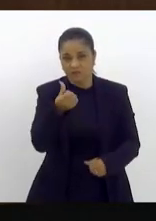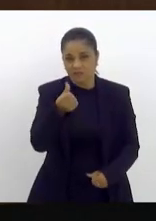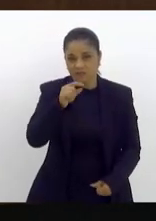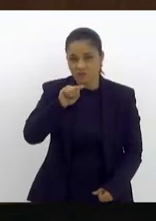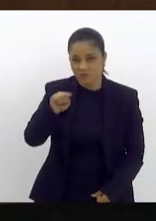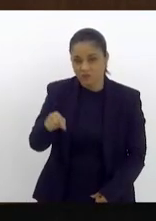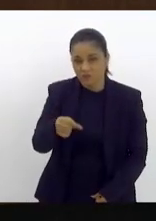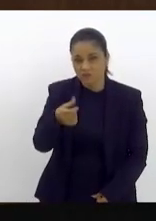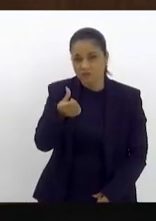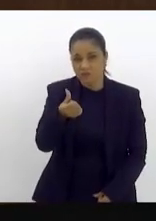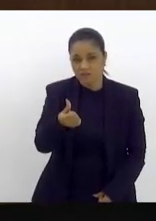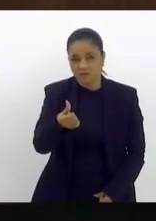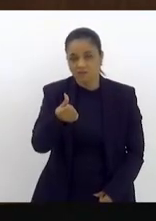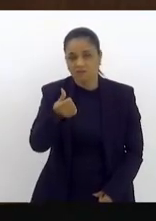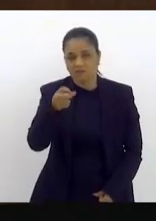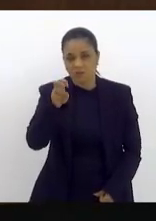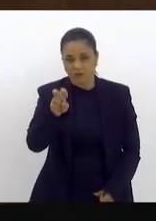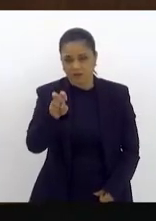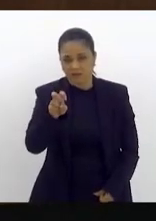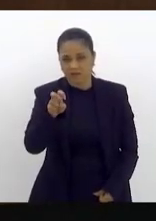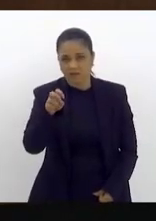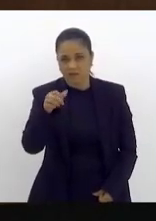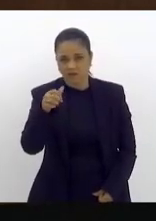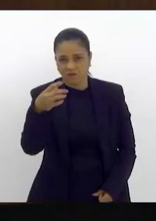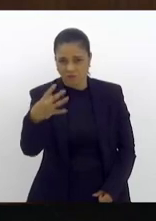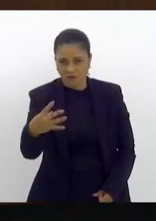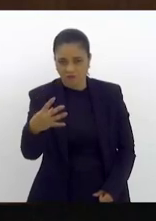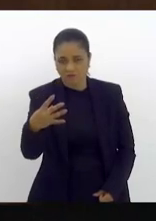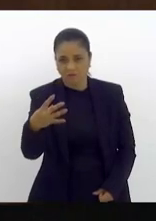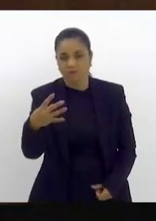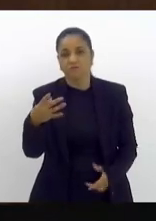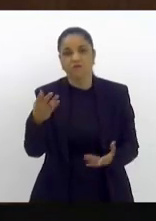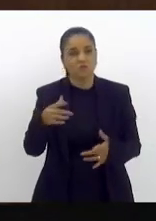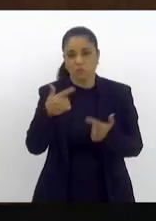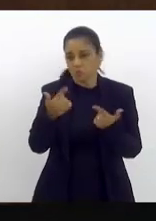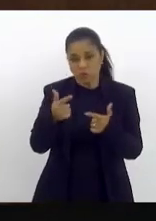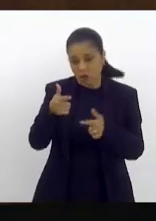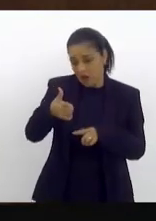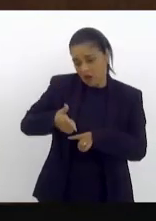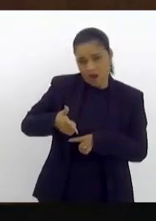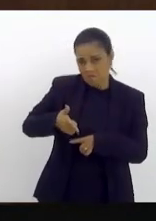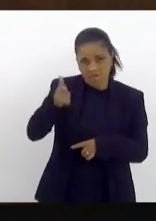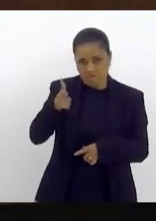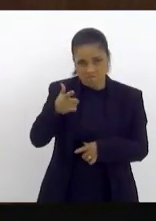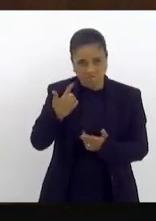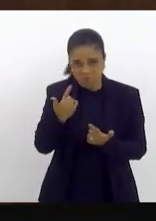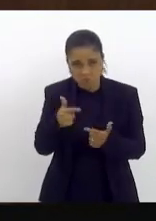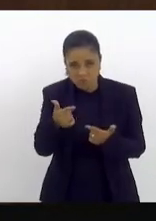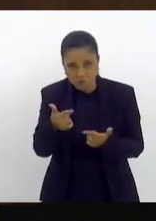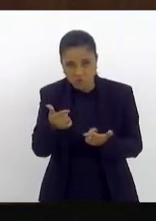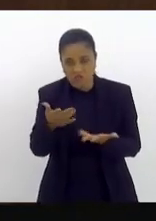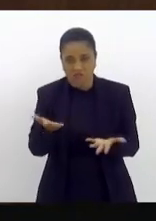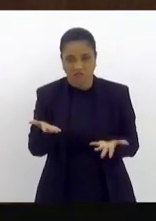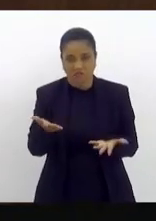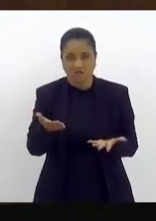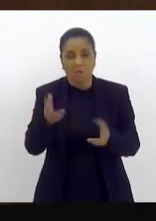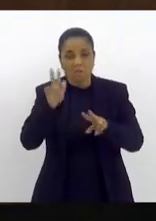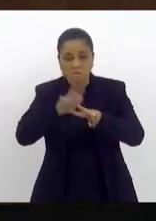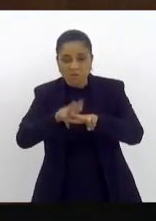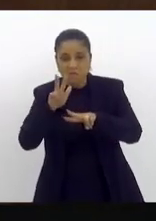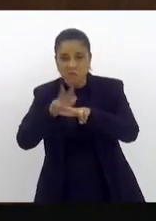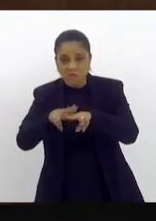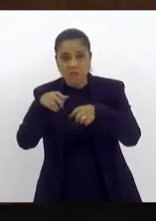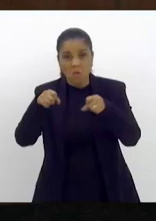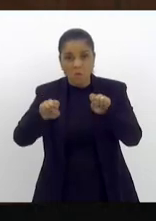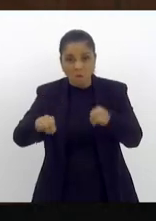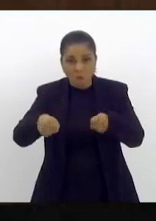dizendo que nenhuma moto dessa aqui é roubada ou se foi apreendido nenhum revólver, nenhuma arma. Ou seja, estão apreendendo motos de pessoas que